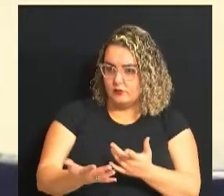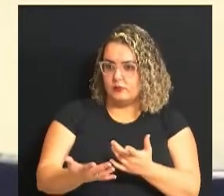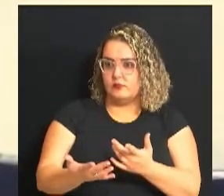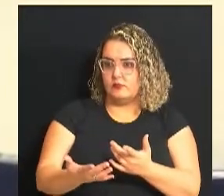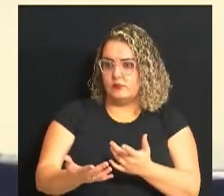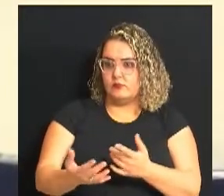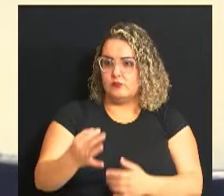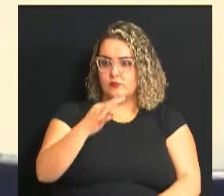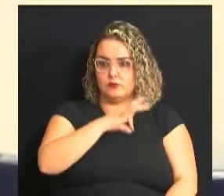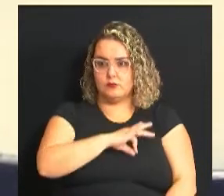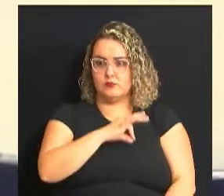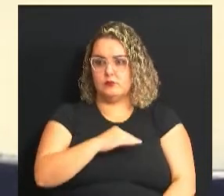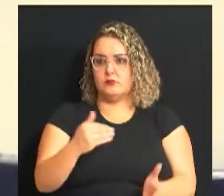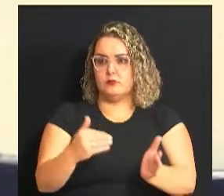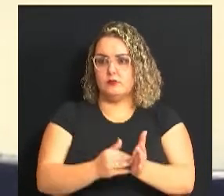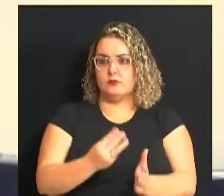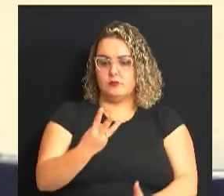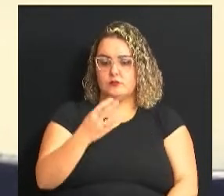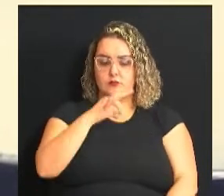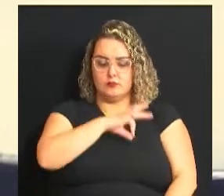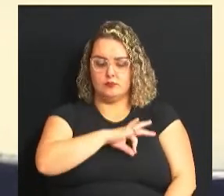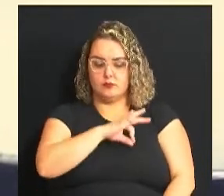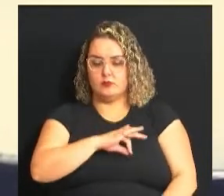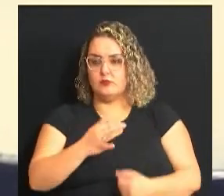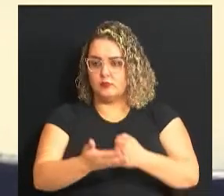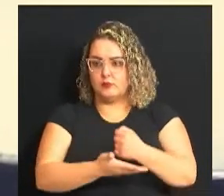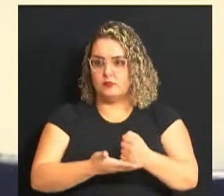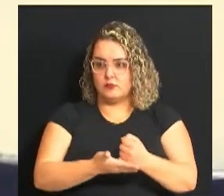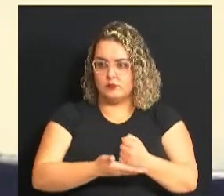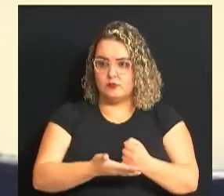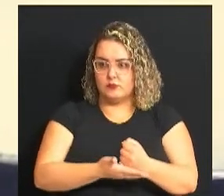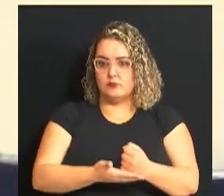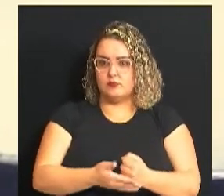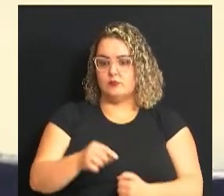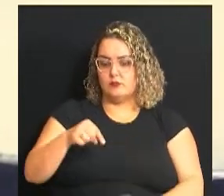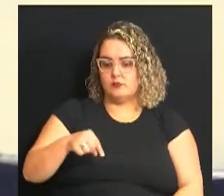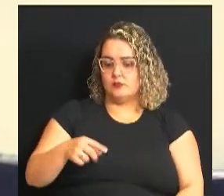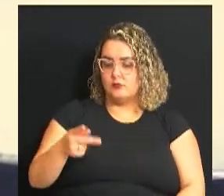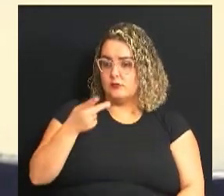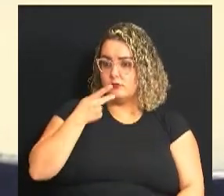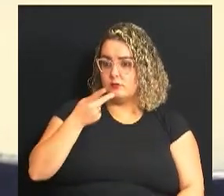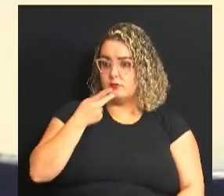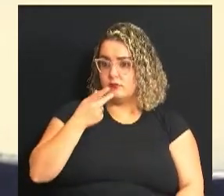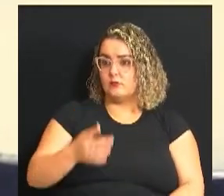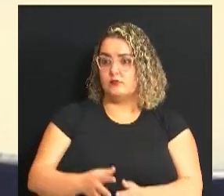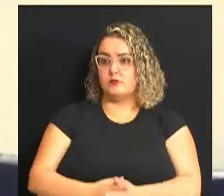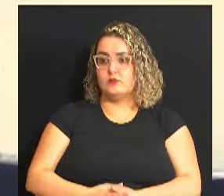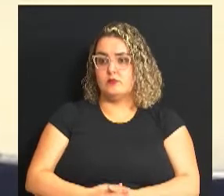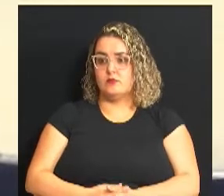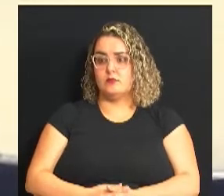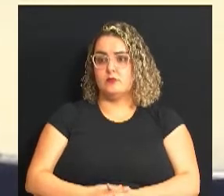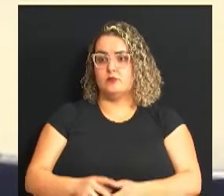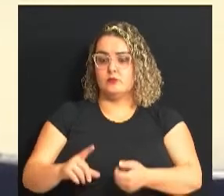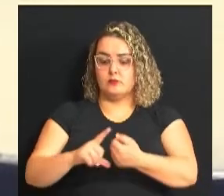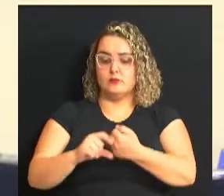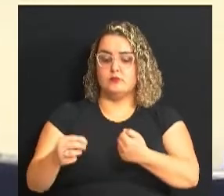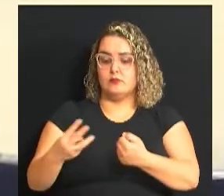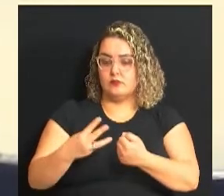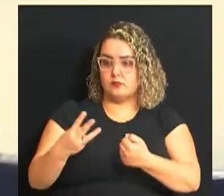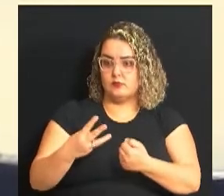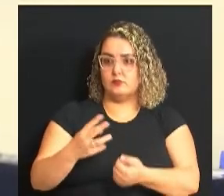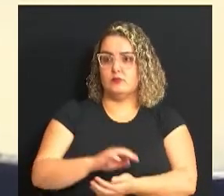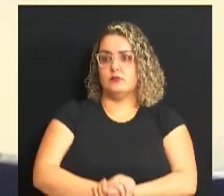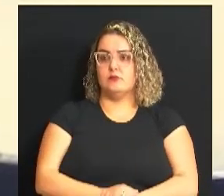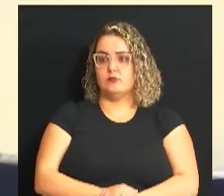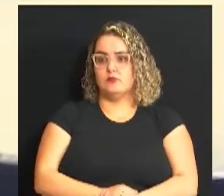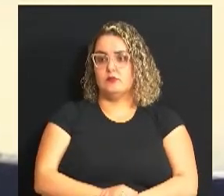até 3 salários mínimos. Né? E aqui está dizendo, no artigo 3º, que é